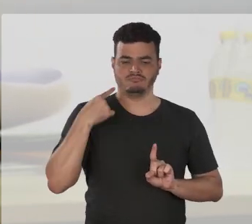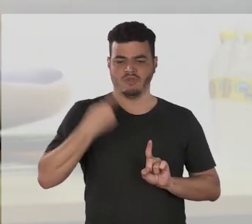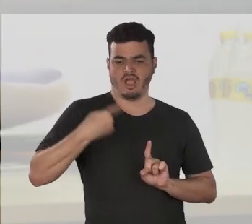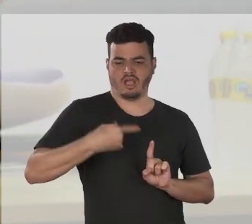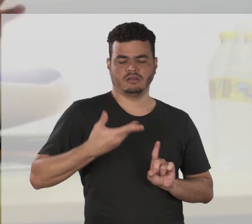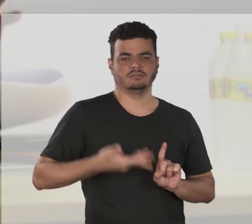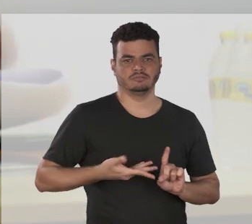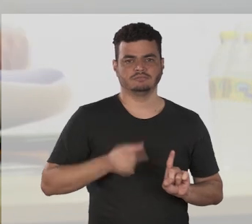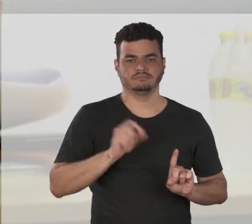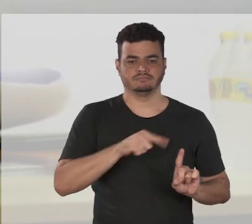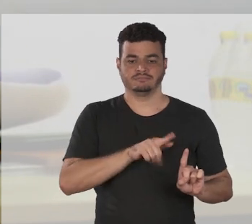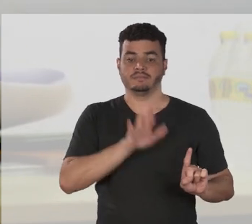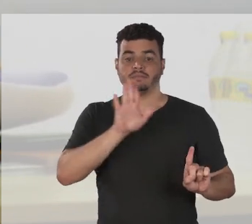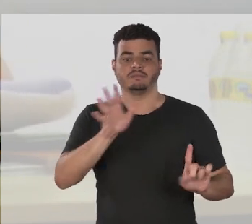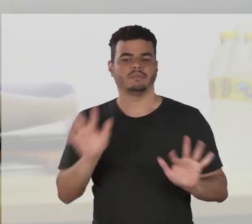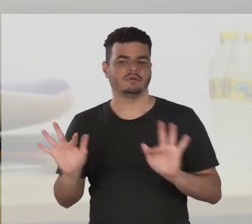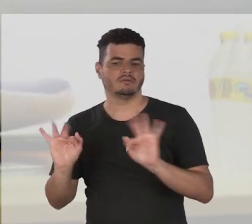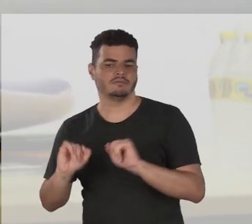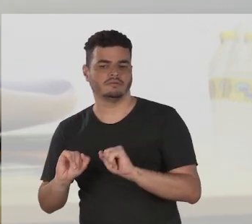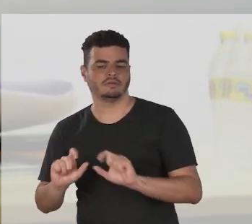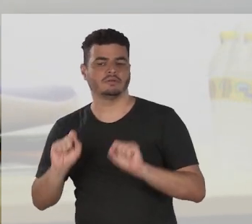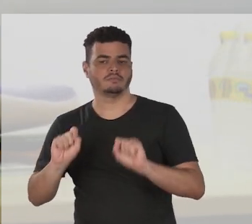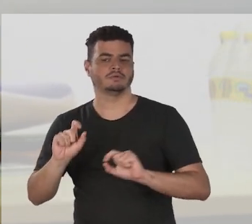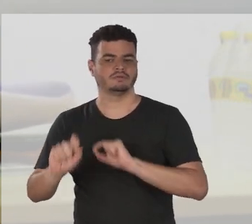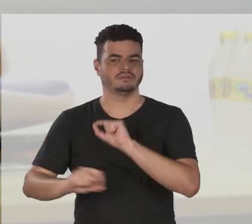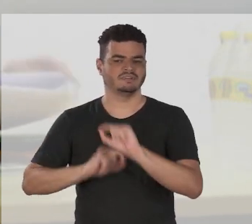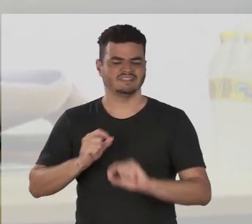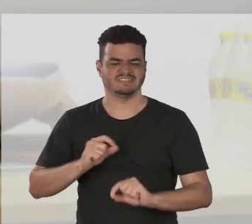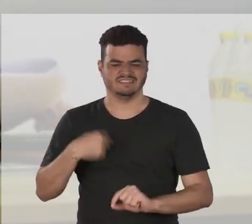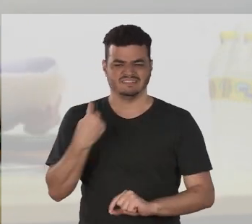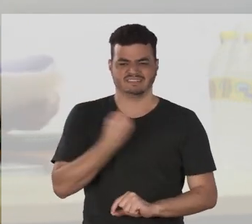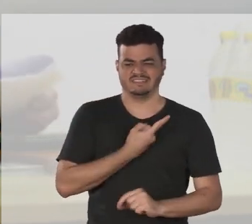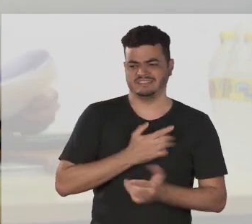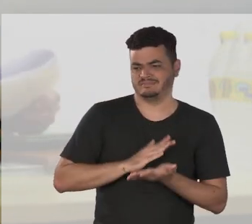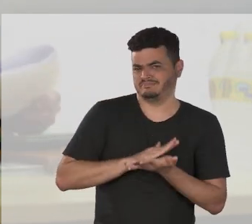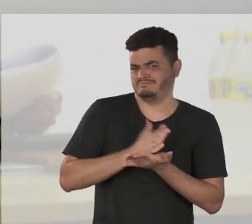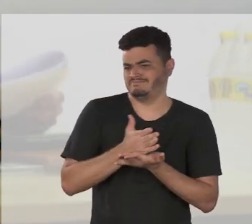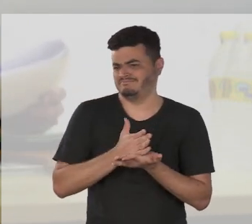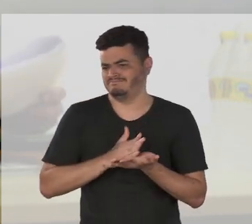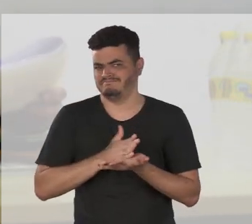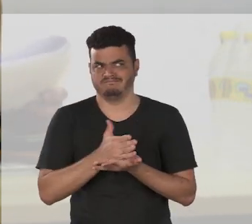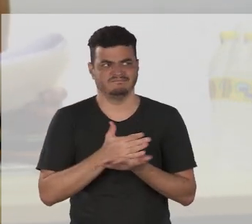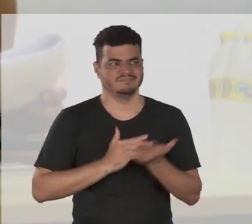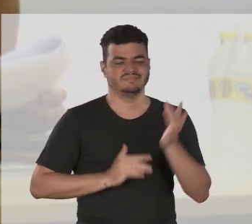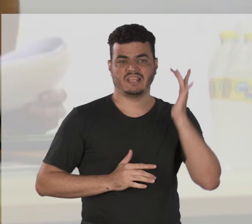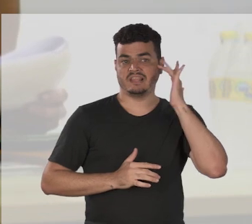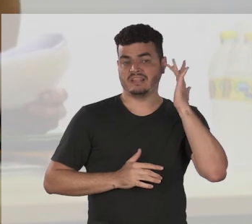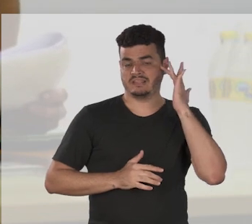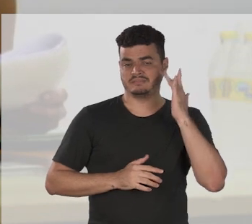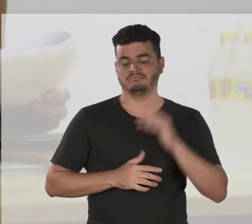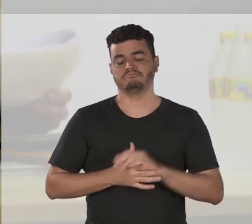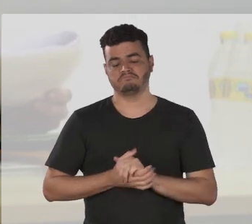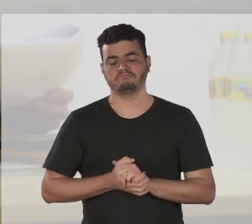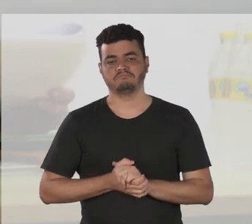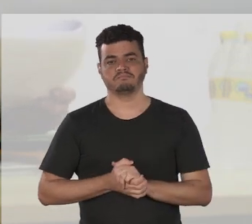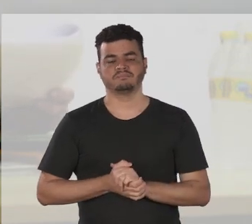maltratos verbais de sua mãe. Embora muitas vezes esse material possa parecer inquietante para os adultos leitores,